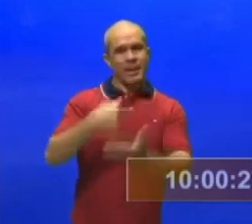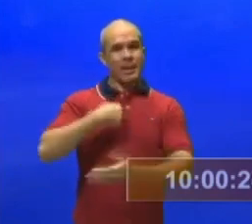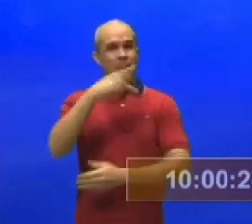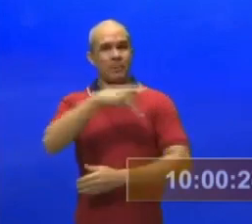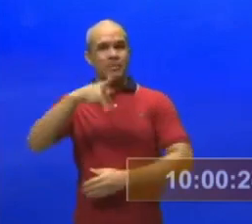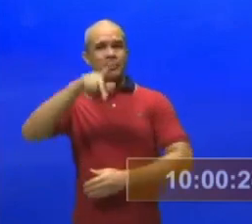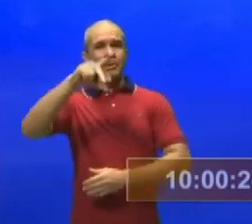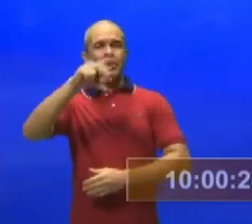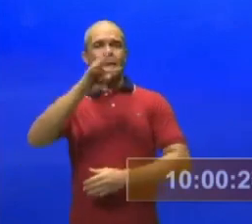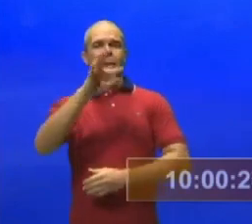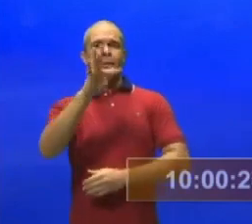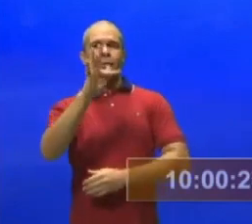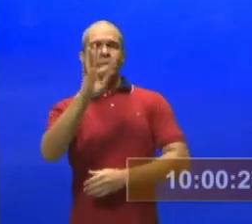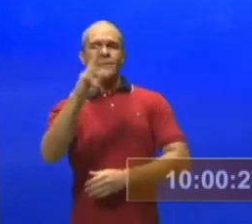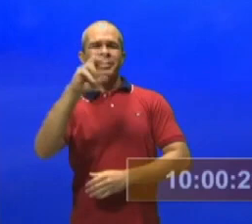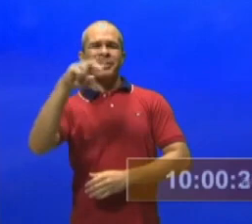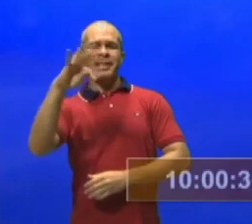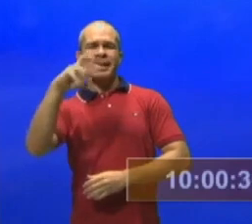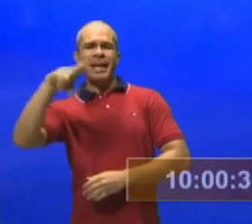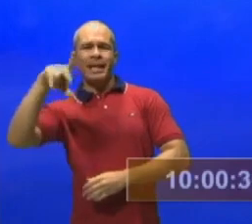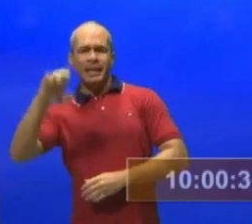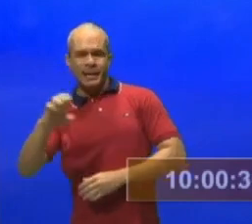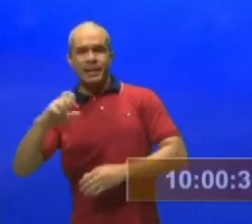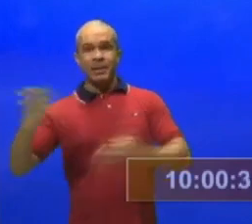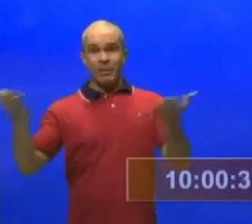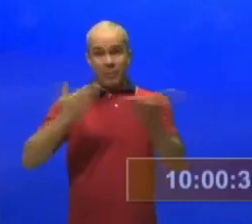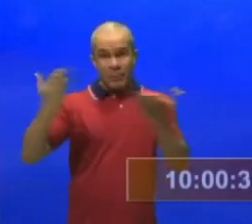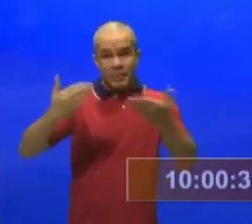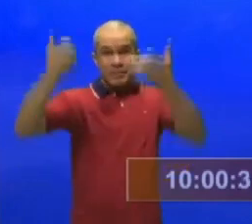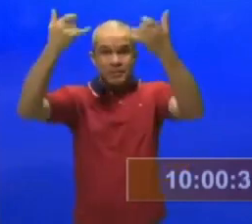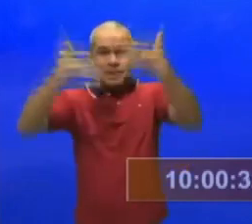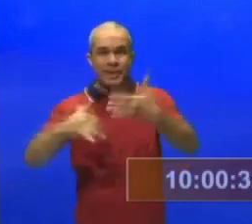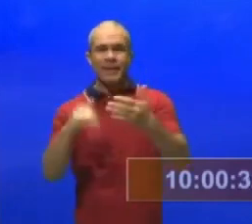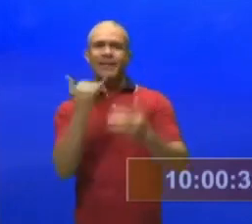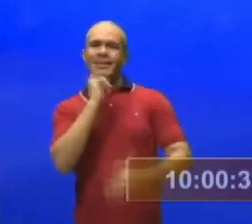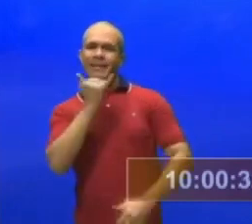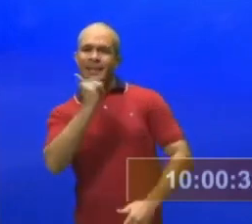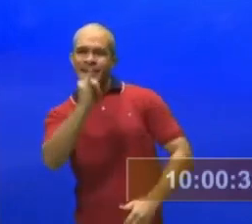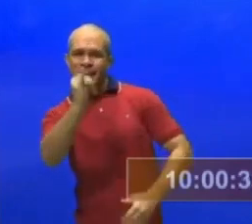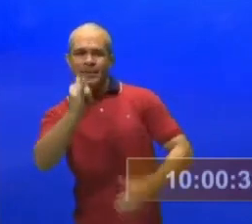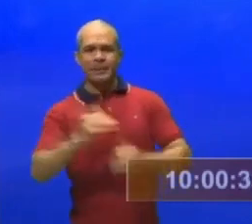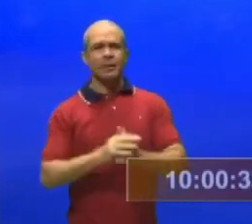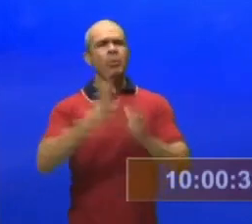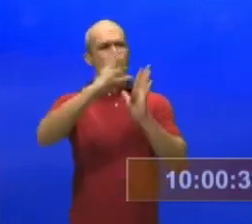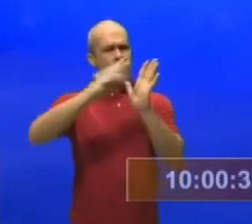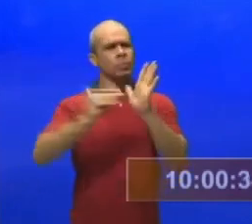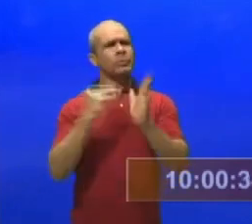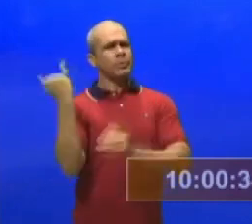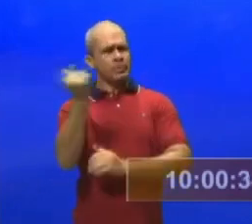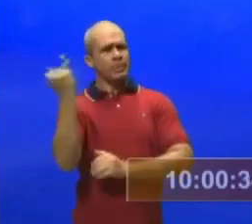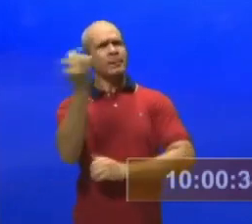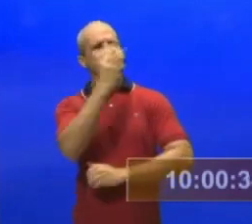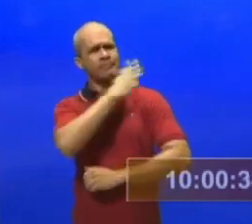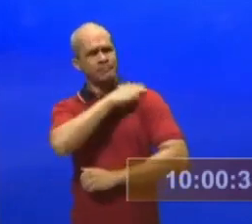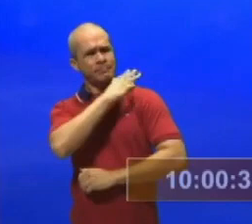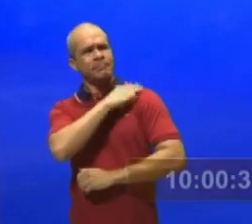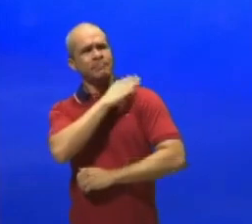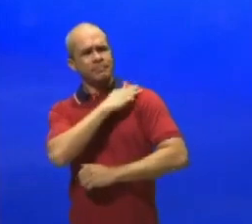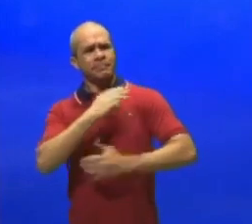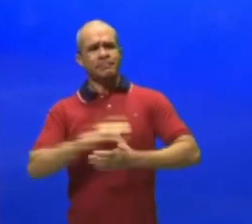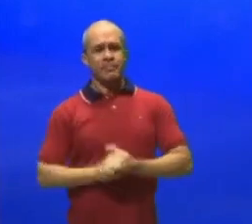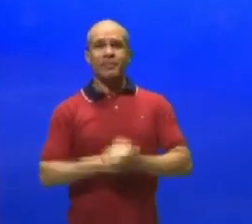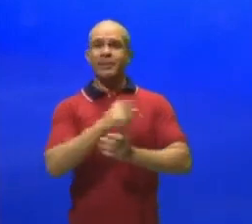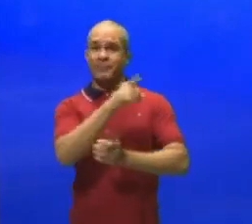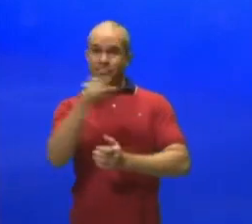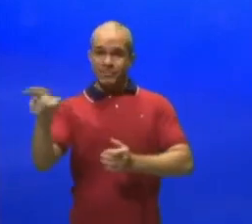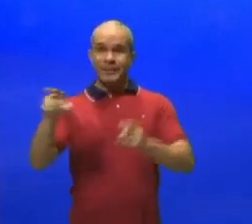professor Fontinelli, falarei hoje sobre eletrodinâmica, corrente elétrica, conteúdo importantíssimo para a terceira série do ensino médio e para